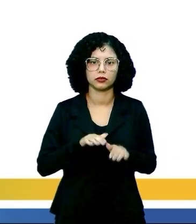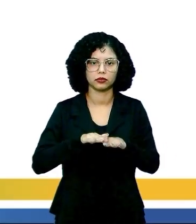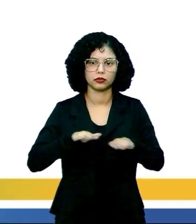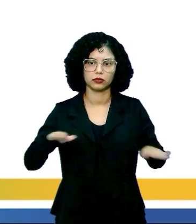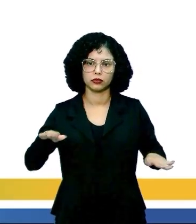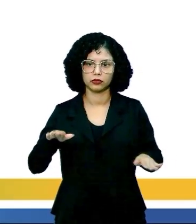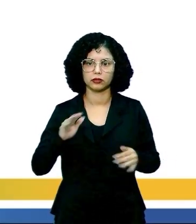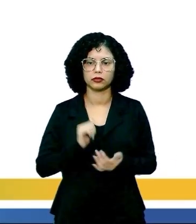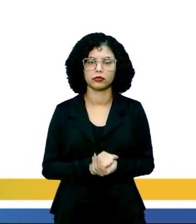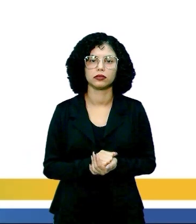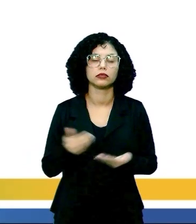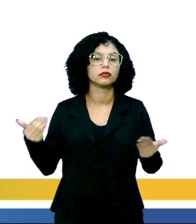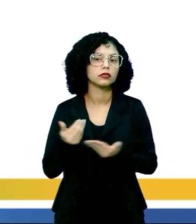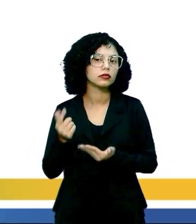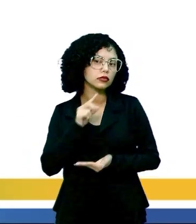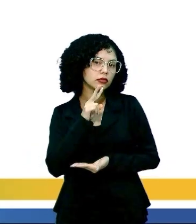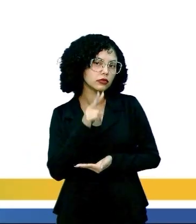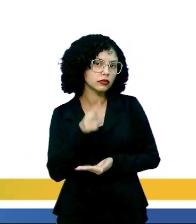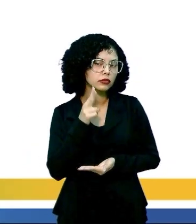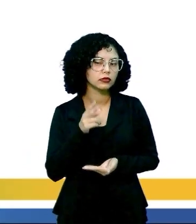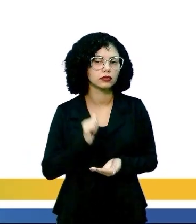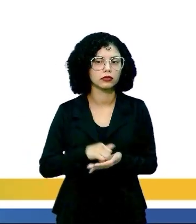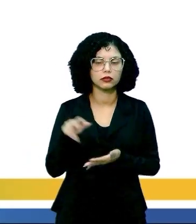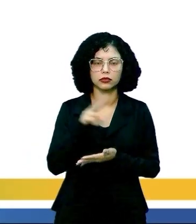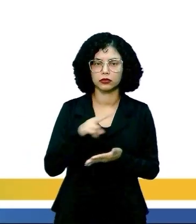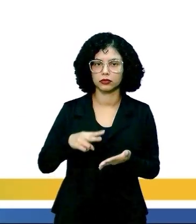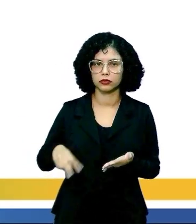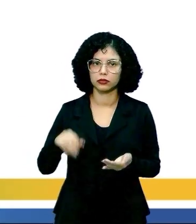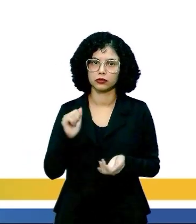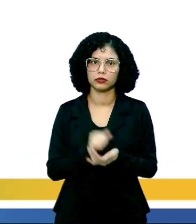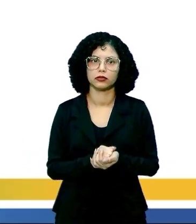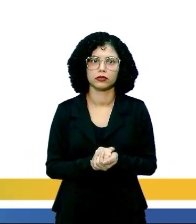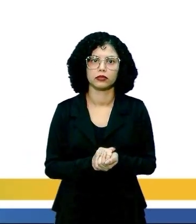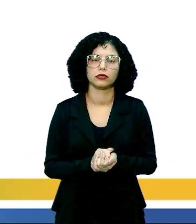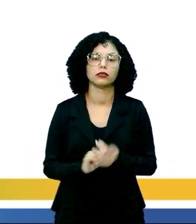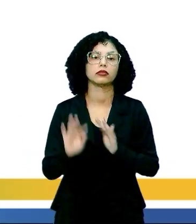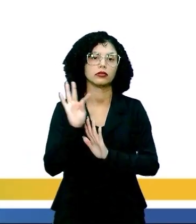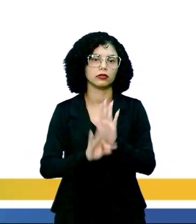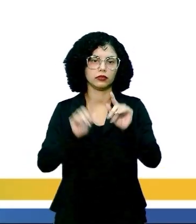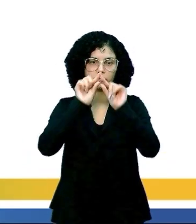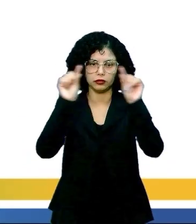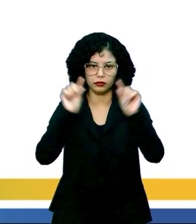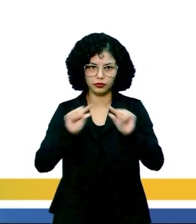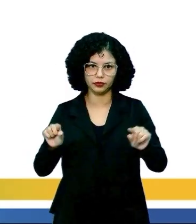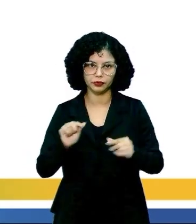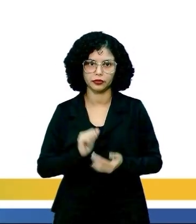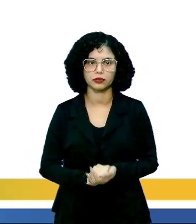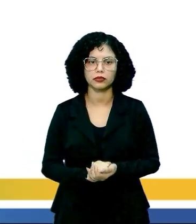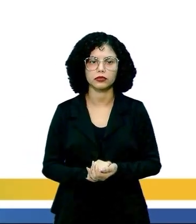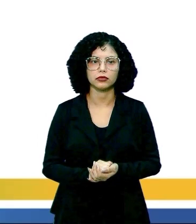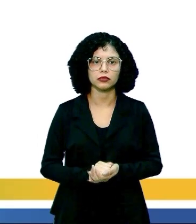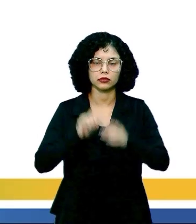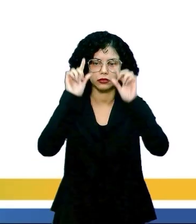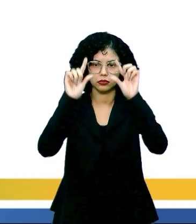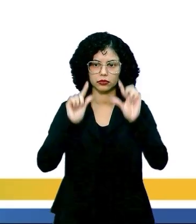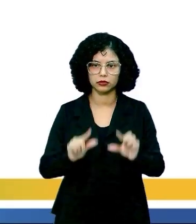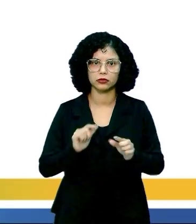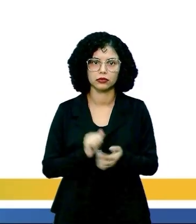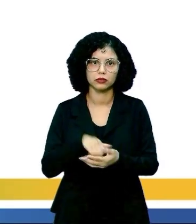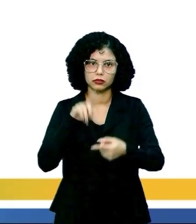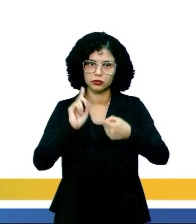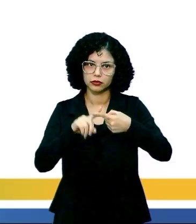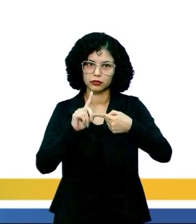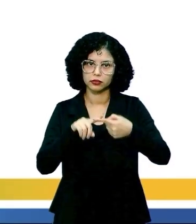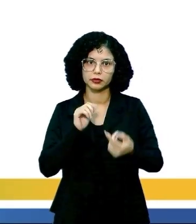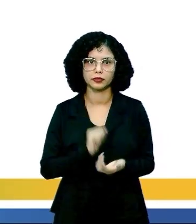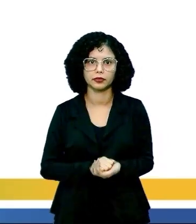no chão. Agora eu vou fazer a leitura do que está em cada um dos quadros. Na